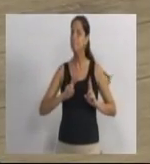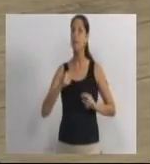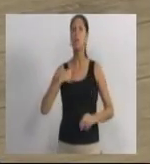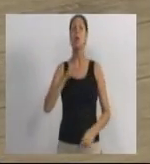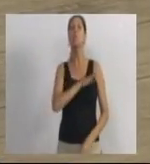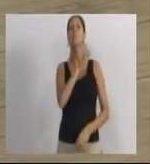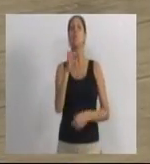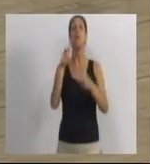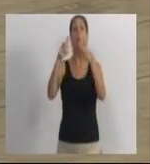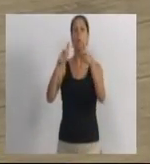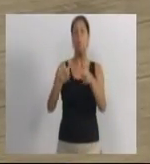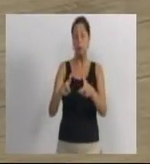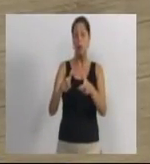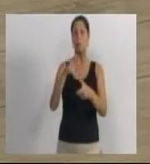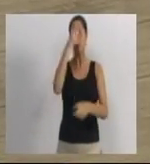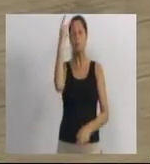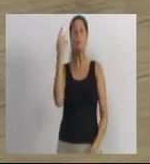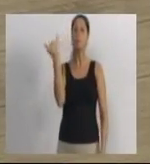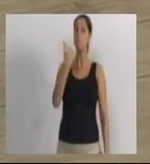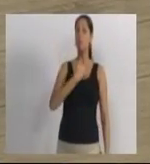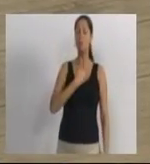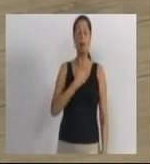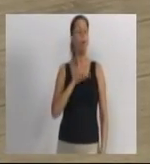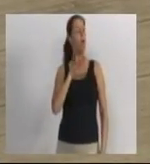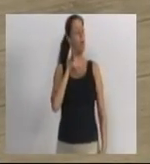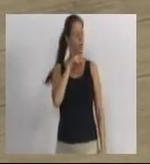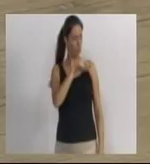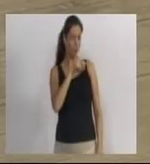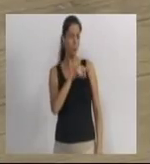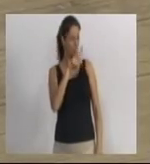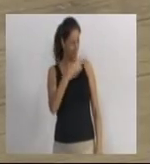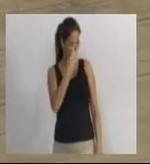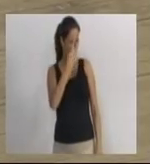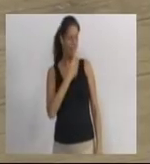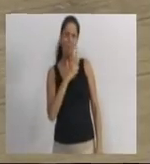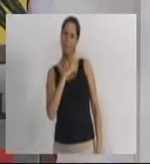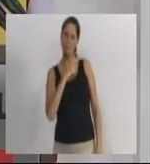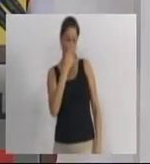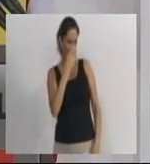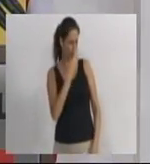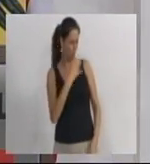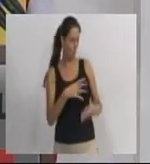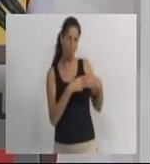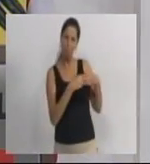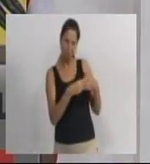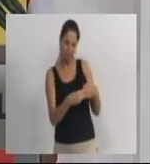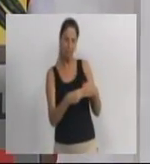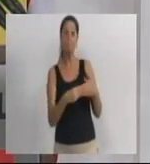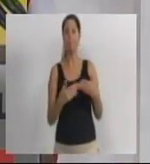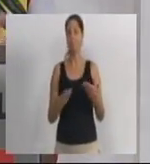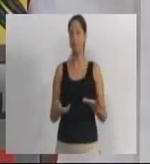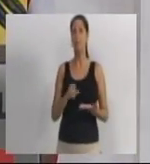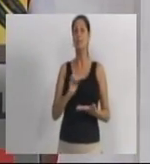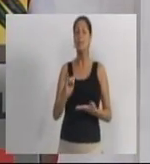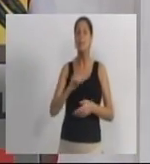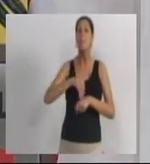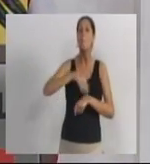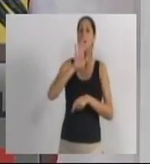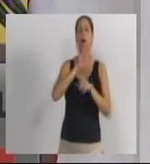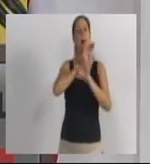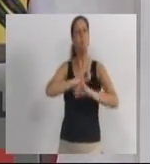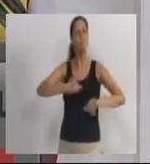alguns locais dizem, nossa, você é cega, nossa, você tem um cão-guia. Quanto mais informações nós tivermos a respeito